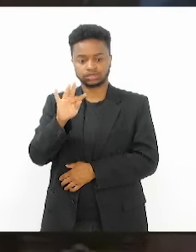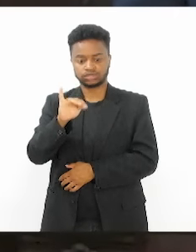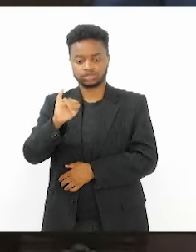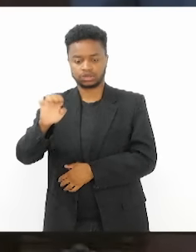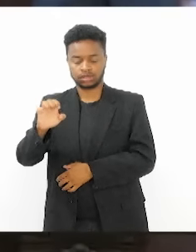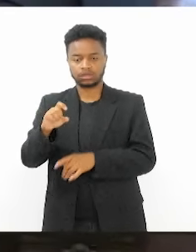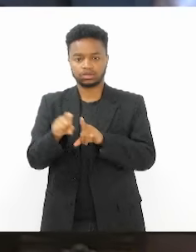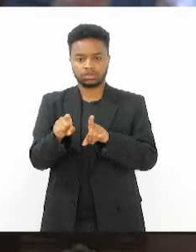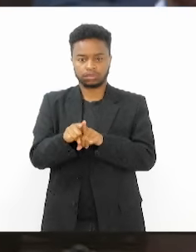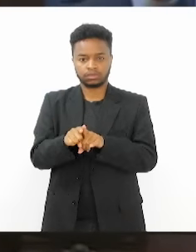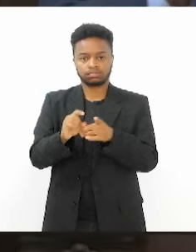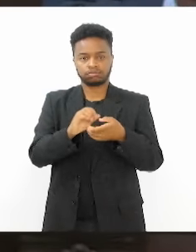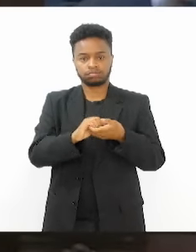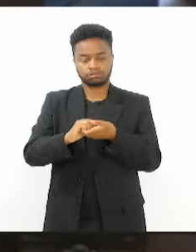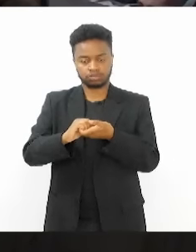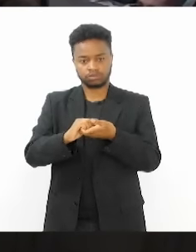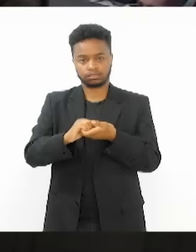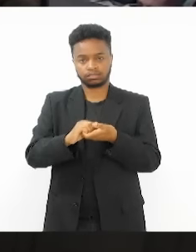Saudar também